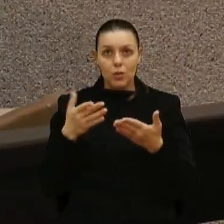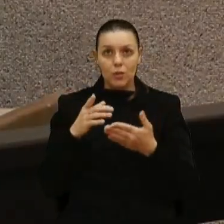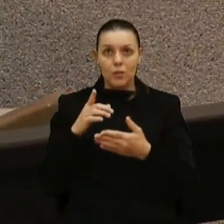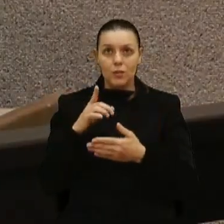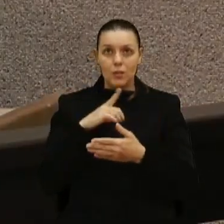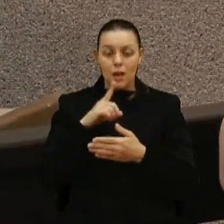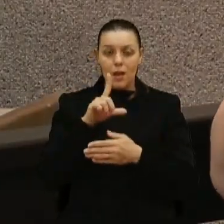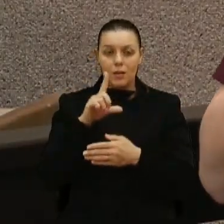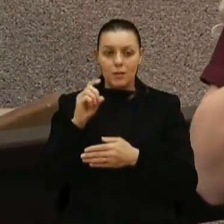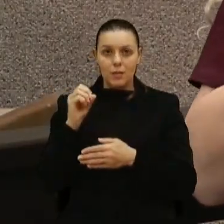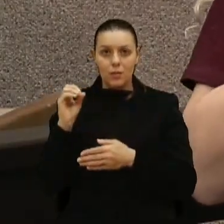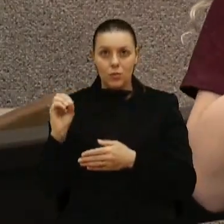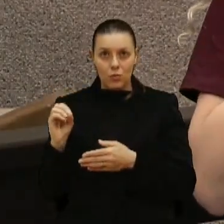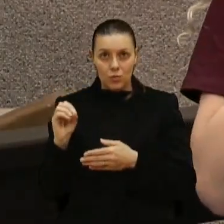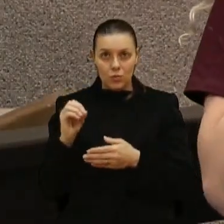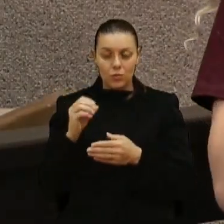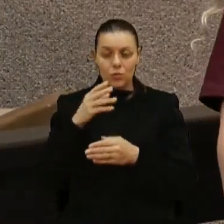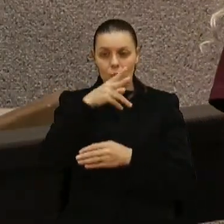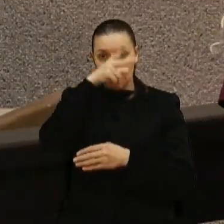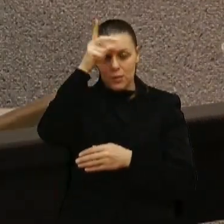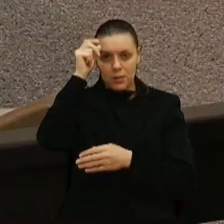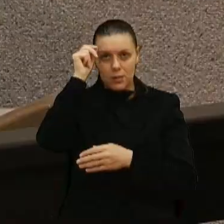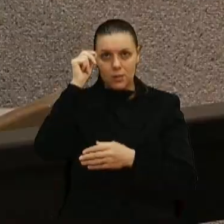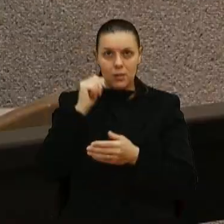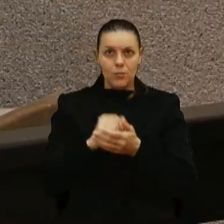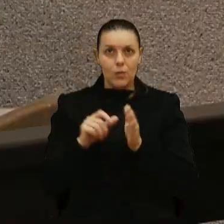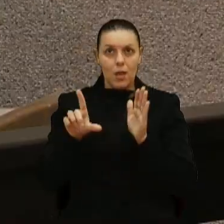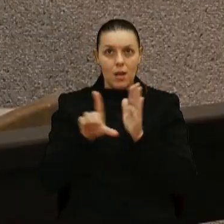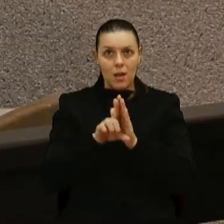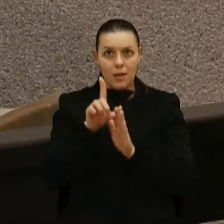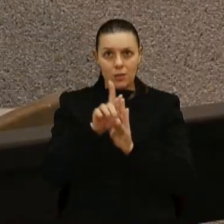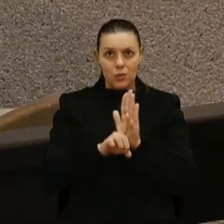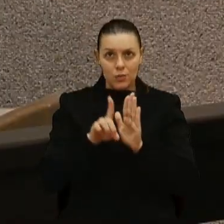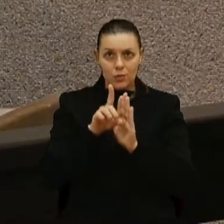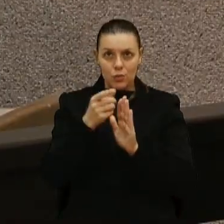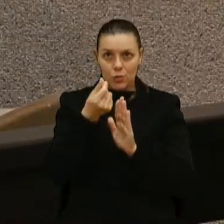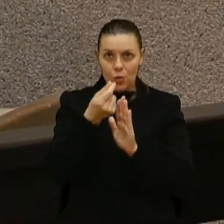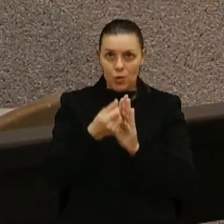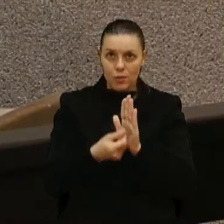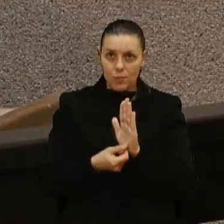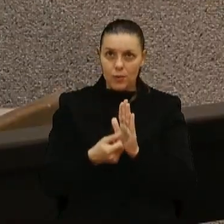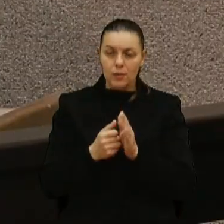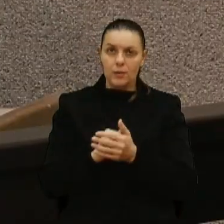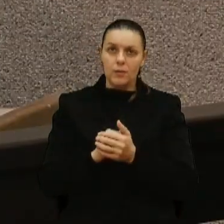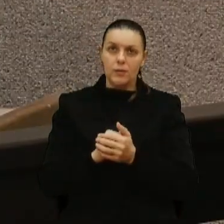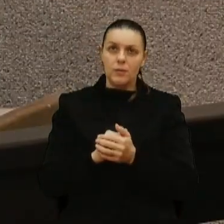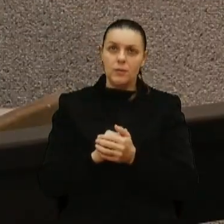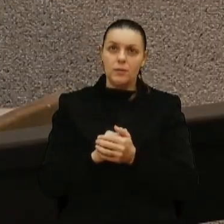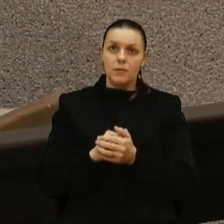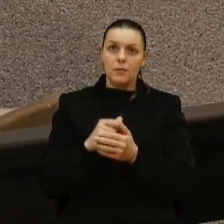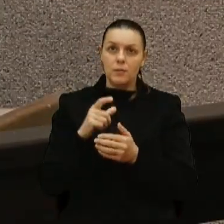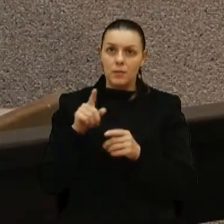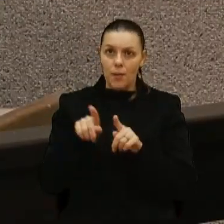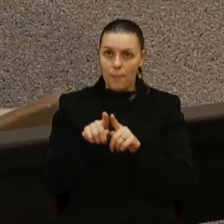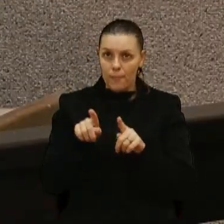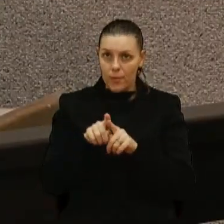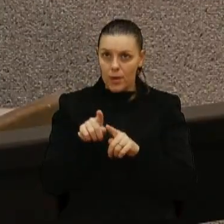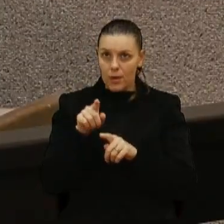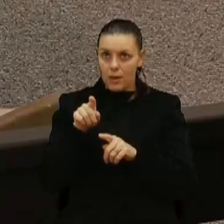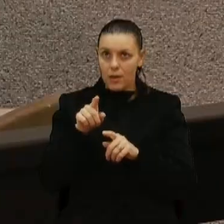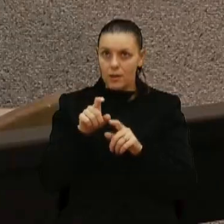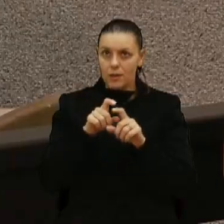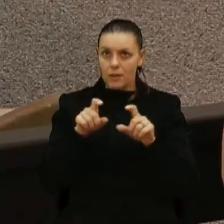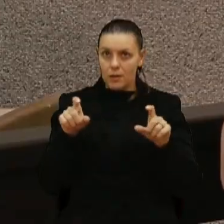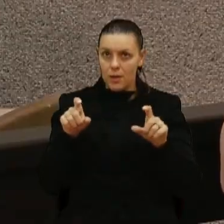na LDO do nosso município, na questão da lei das diretrizes orçamentárias aí. Fica acrescido, então, a questão